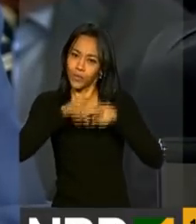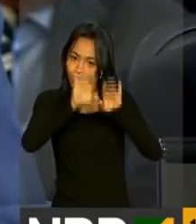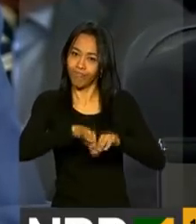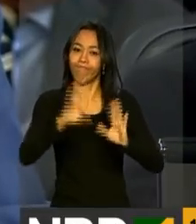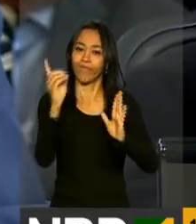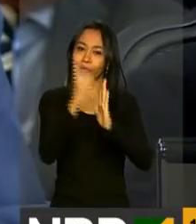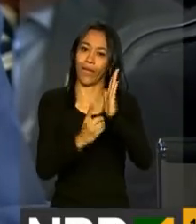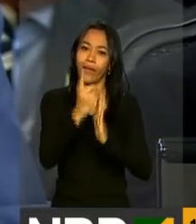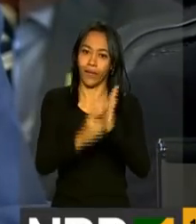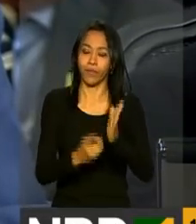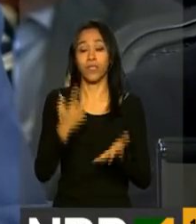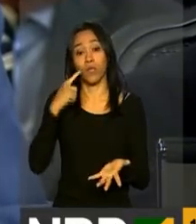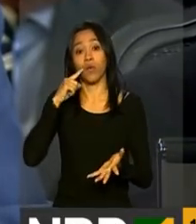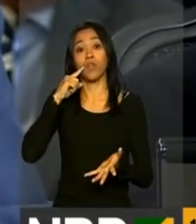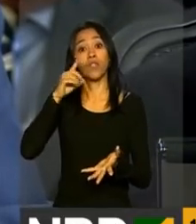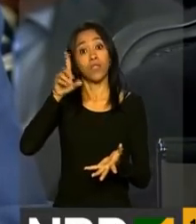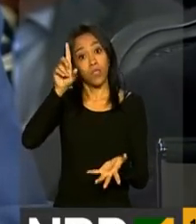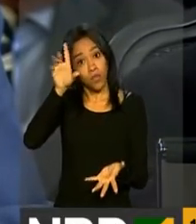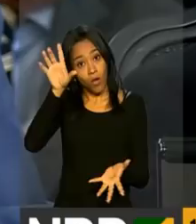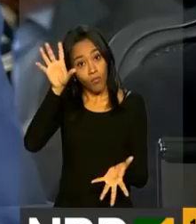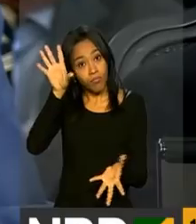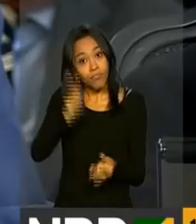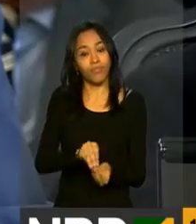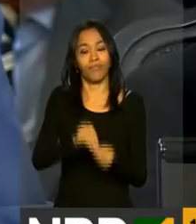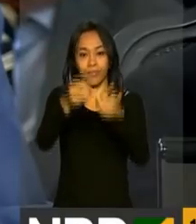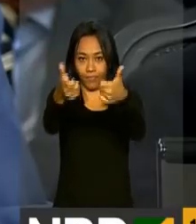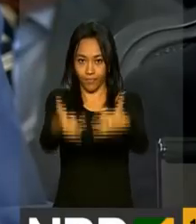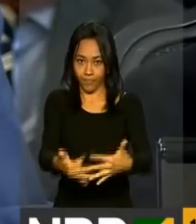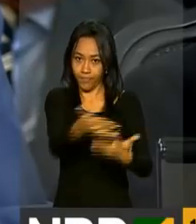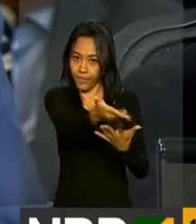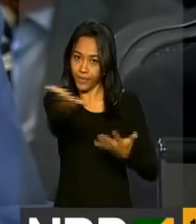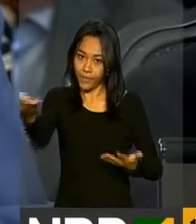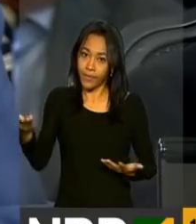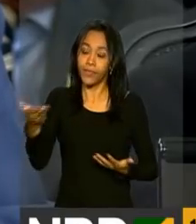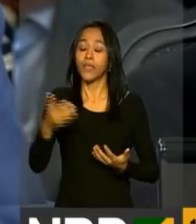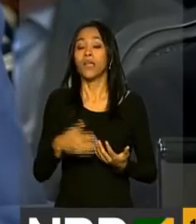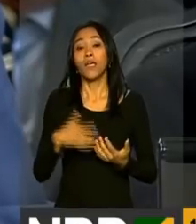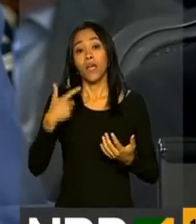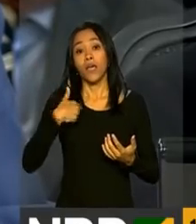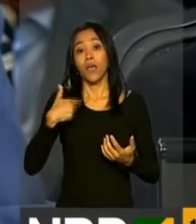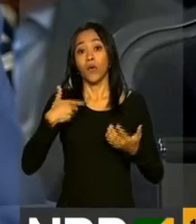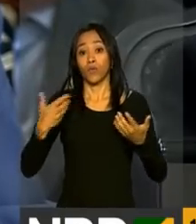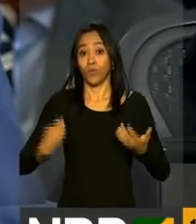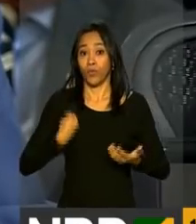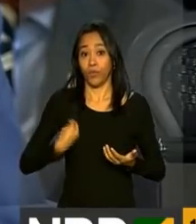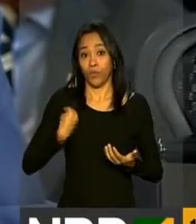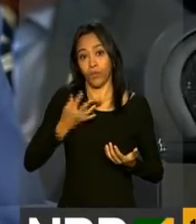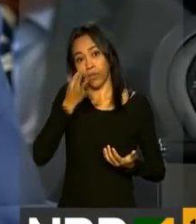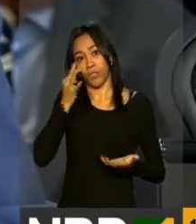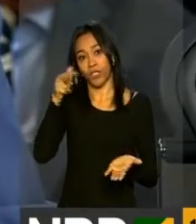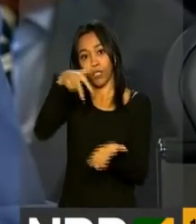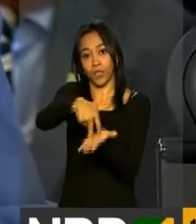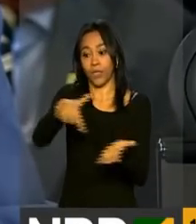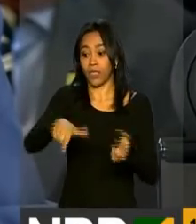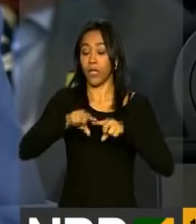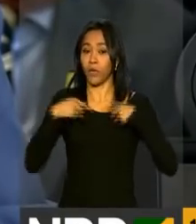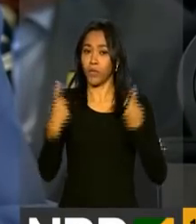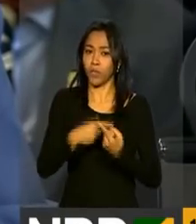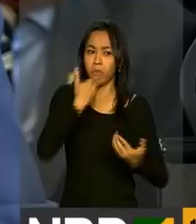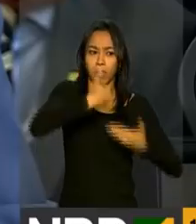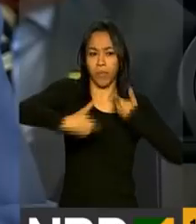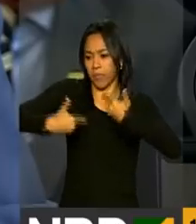bem fazendo este breve exame eu chego ao momento é desta reunião que me foi sugerida por muitos